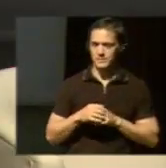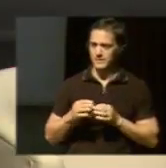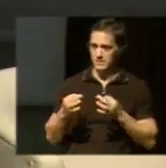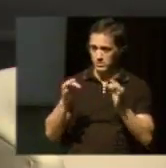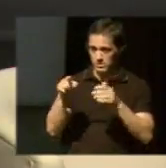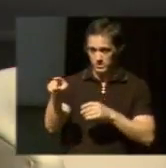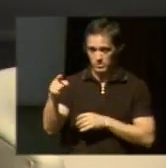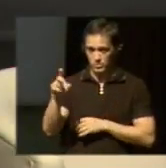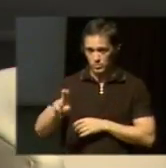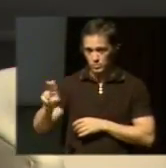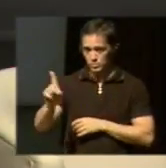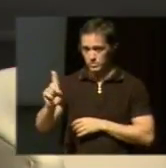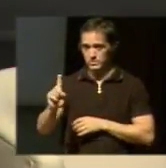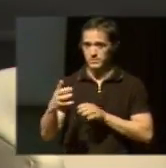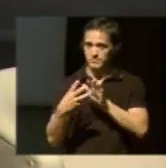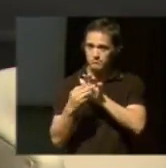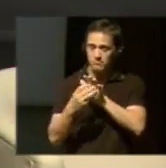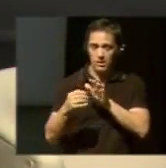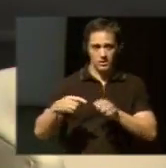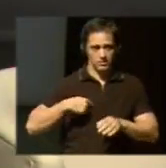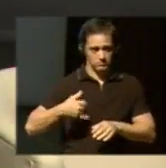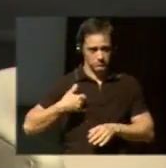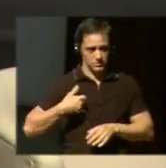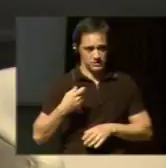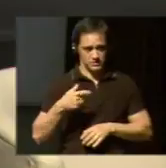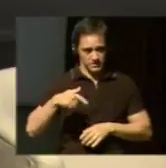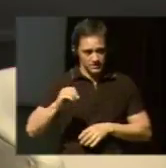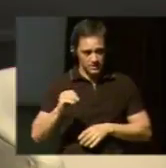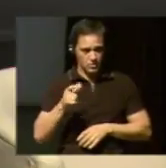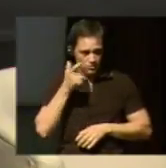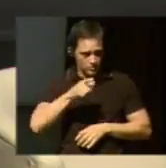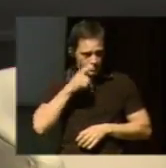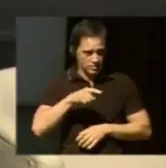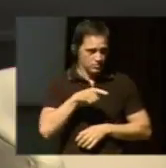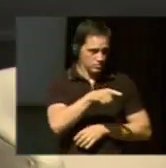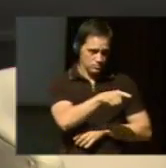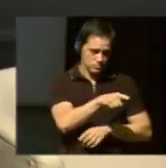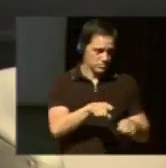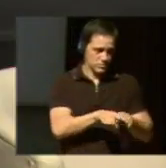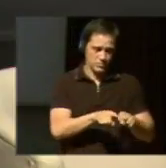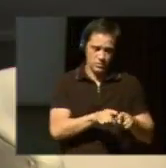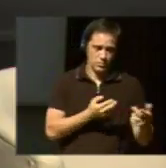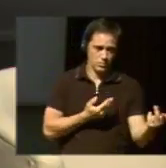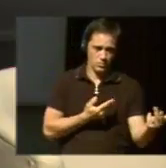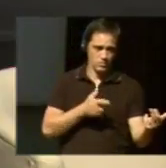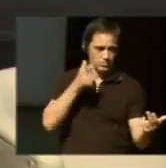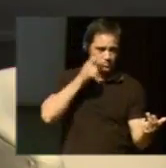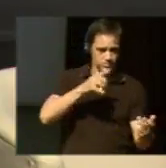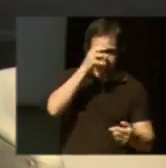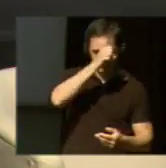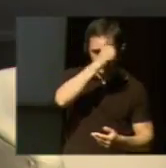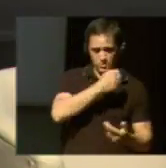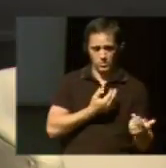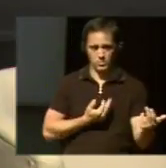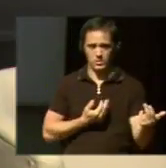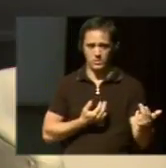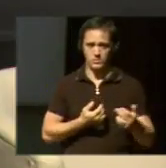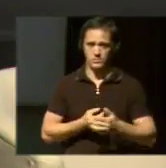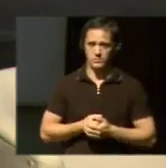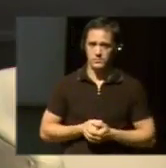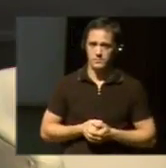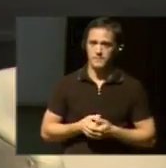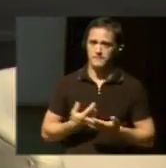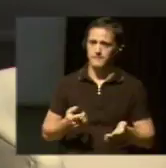que se eu consigo fazer isso com 70 anos, você também vai conseguir aprender isso com 70 anos. Mesma coisa se mostra quando se